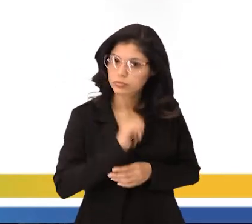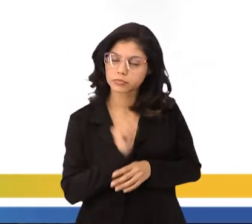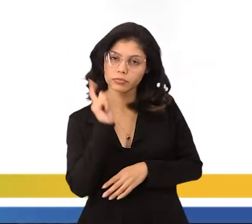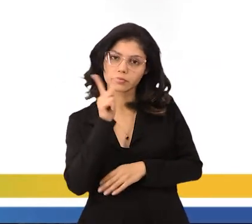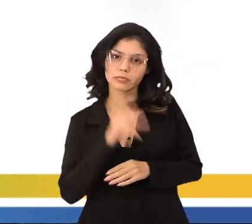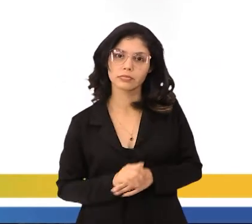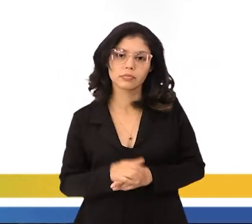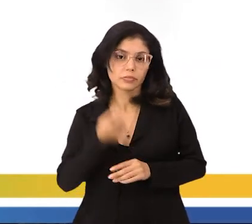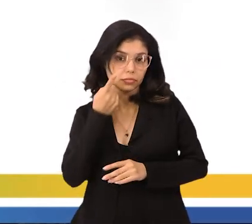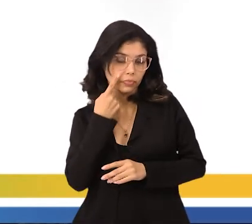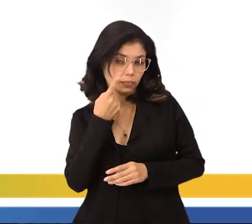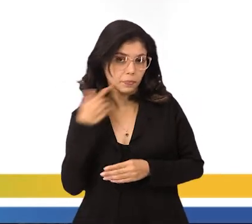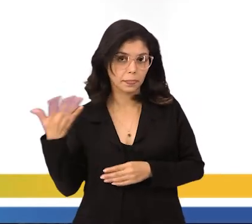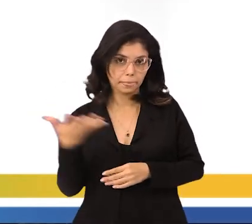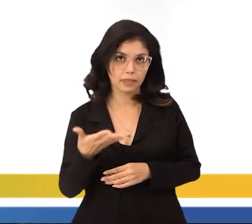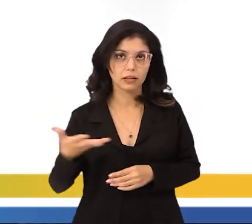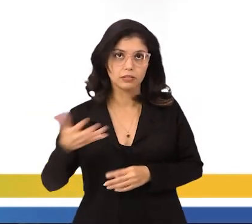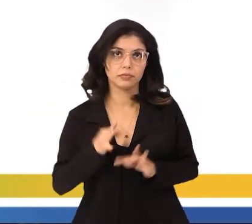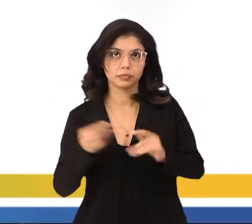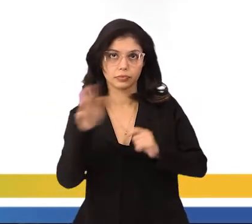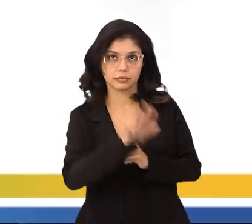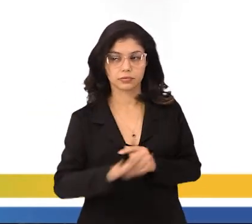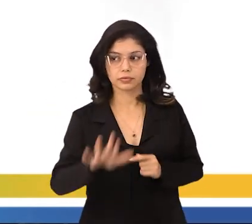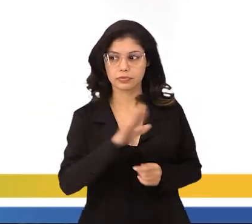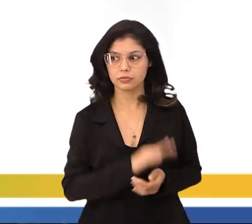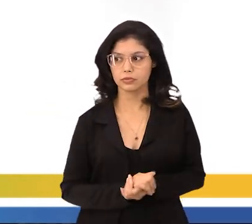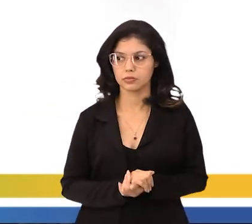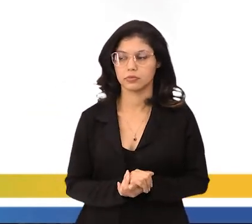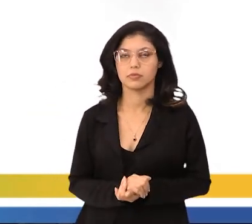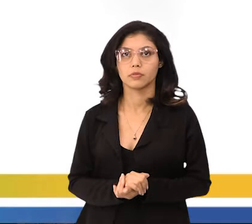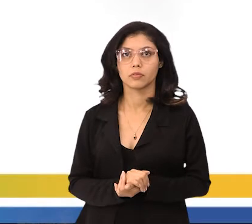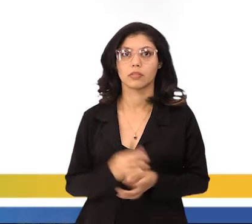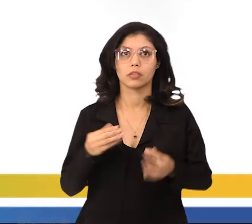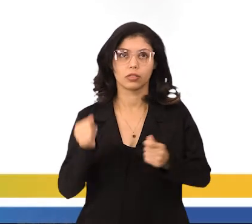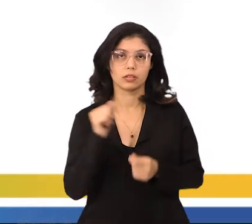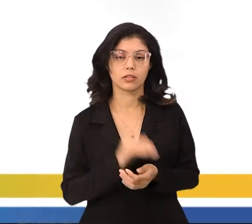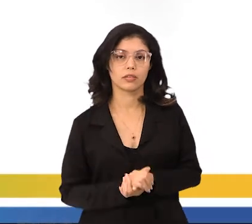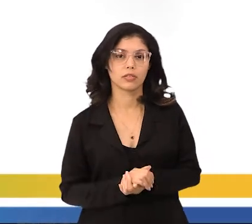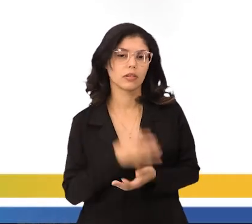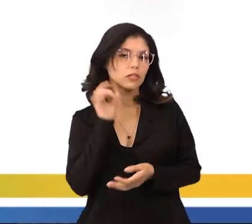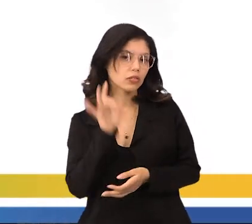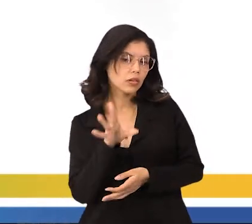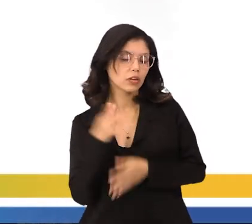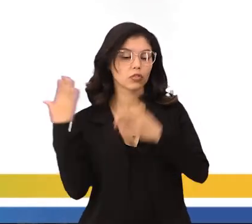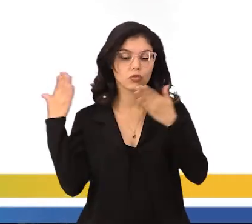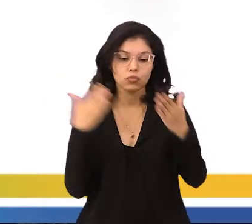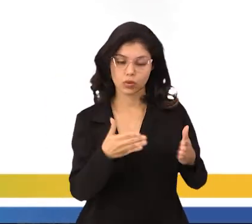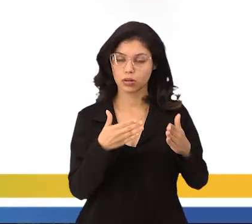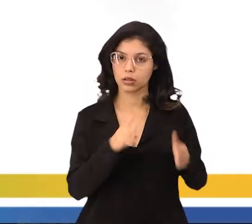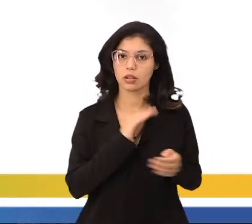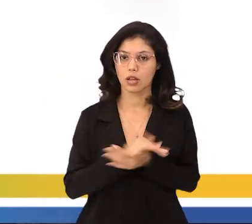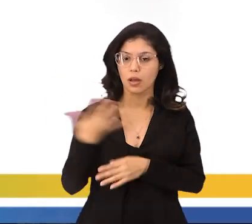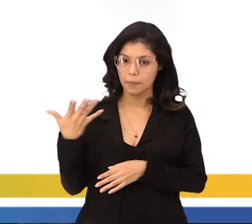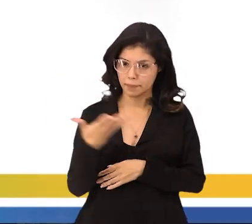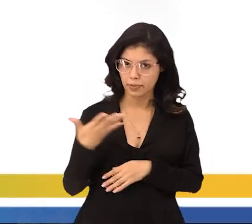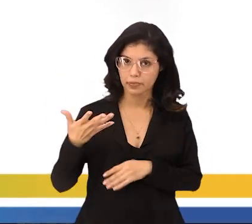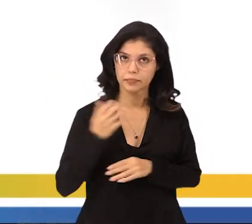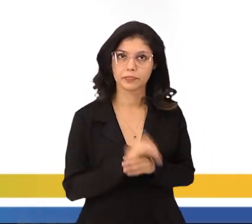ok? E veja que a base todas são, no caso, inteiras. Só que aqui vamos focar com a